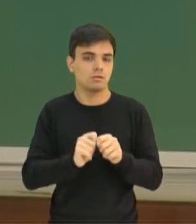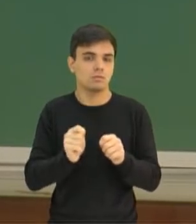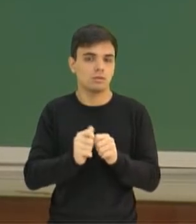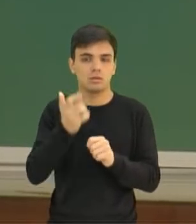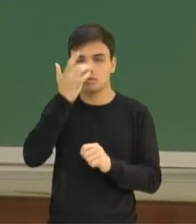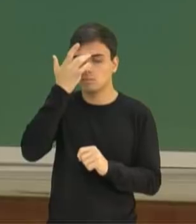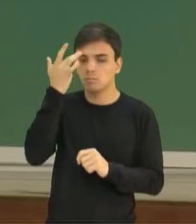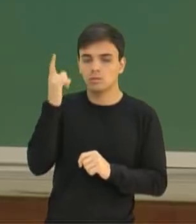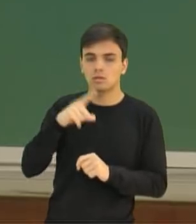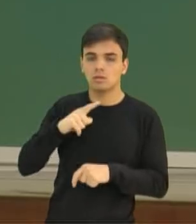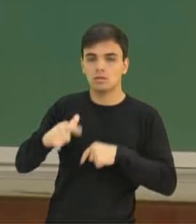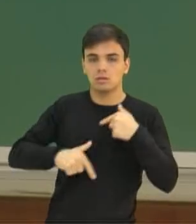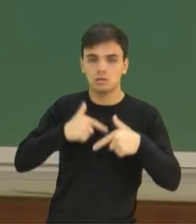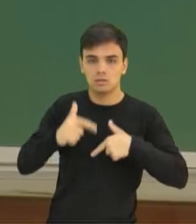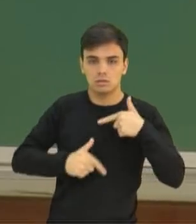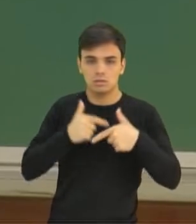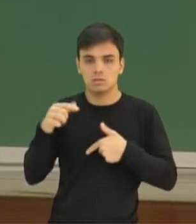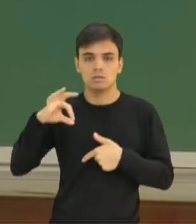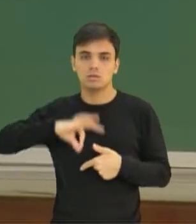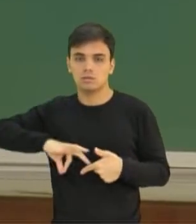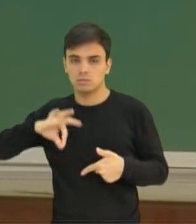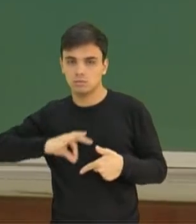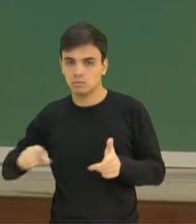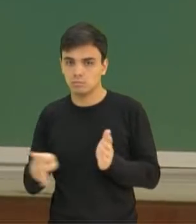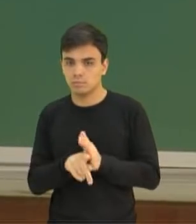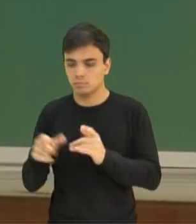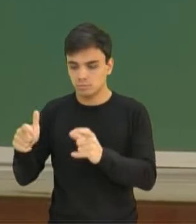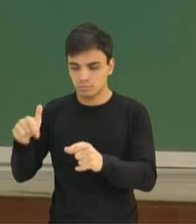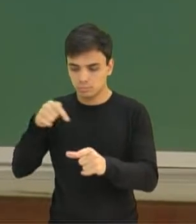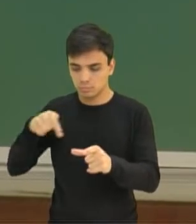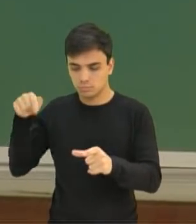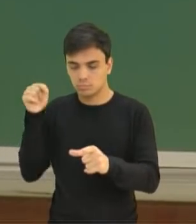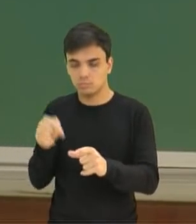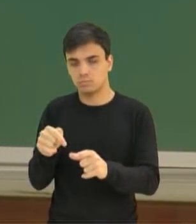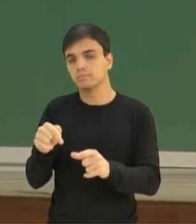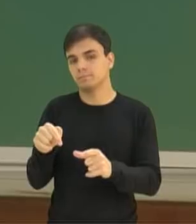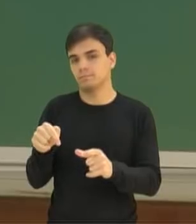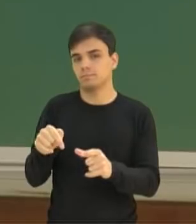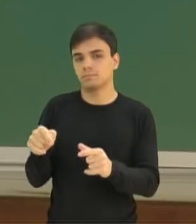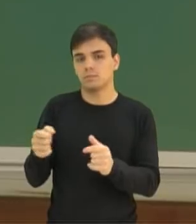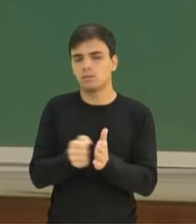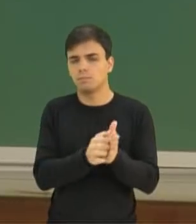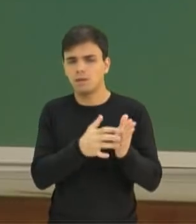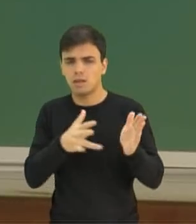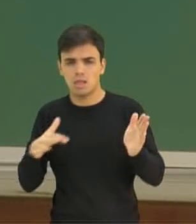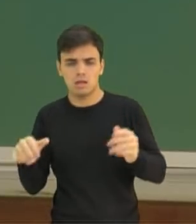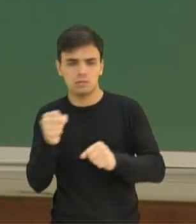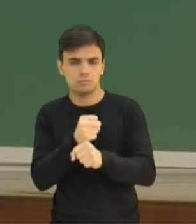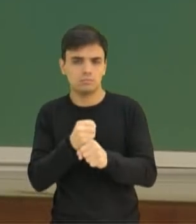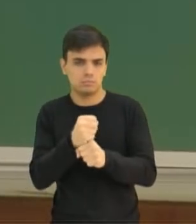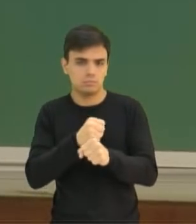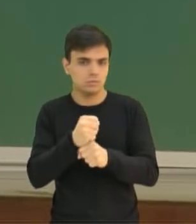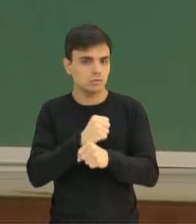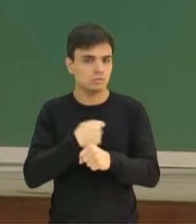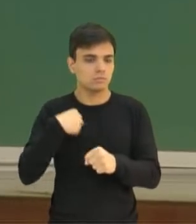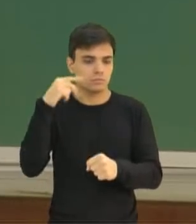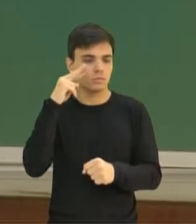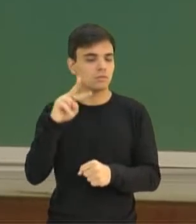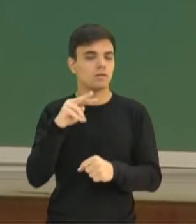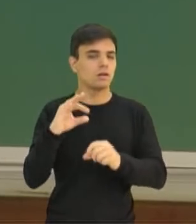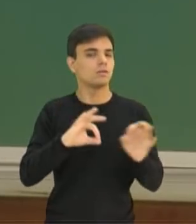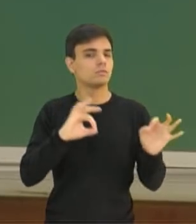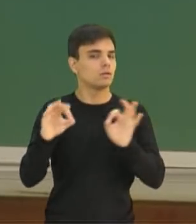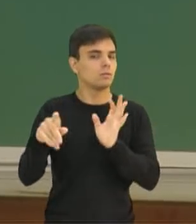pessoas tenham trabalho e renda na região. E aí, ao longo dos últimos anos, a gente vê o cenário da